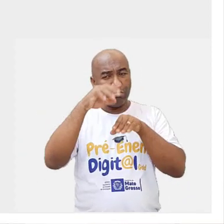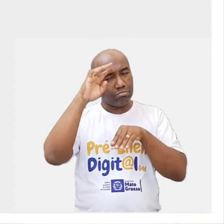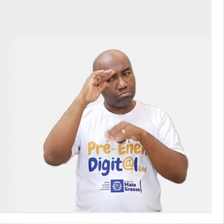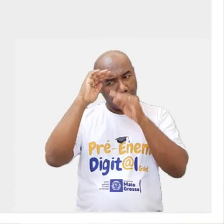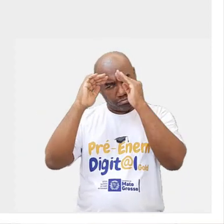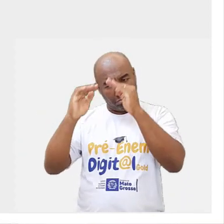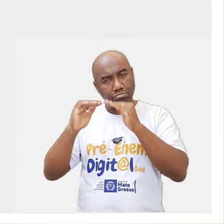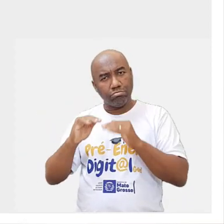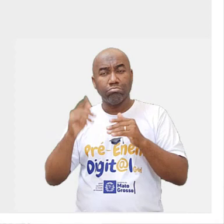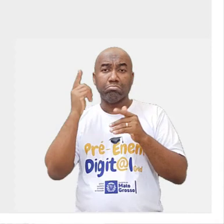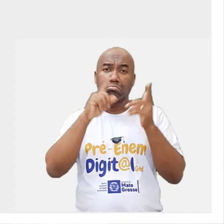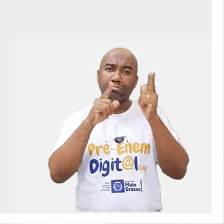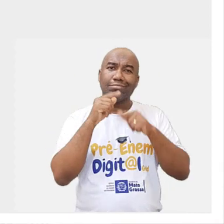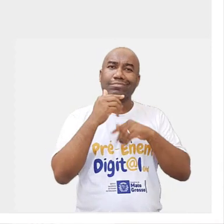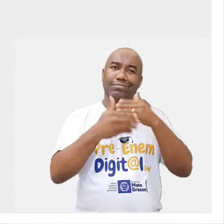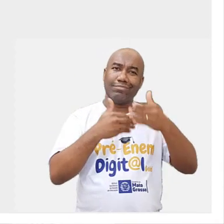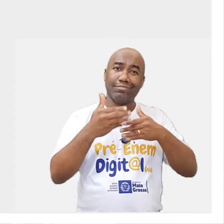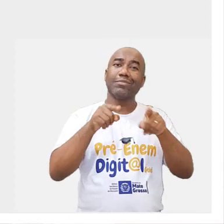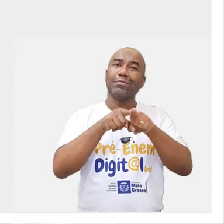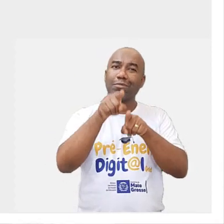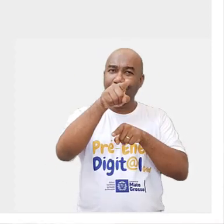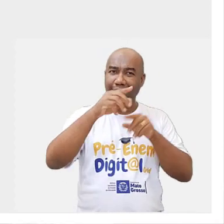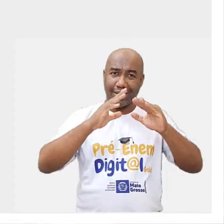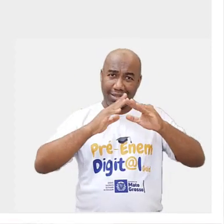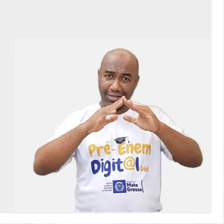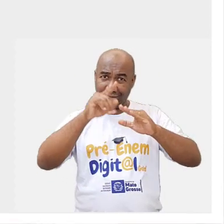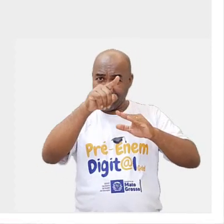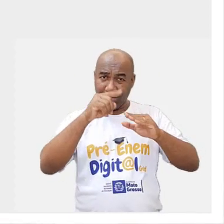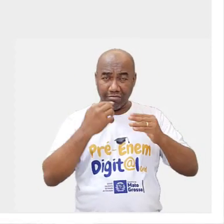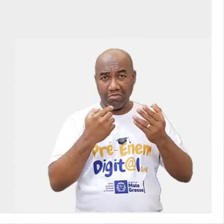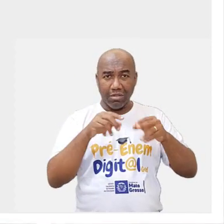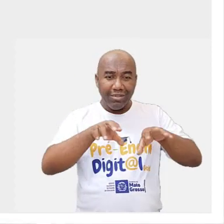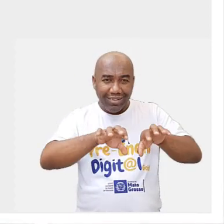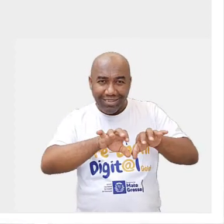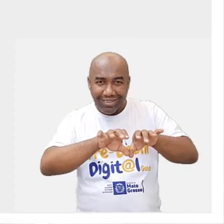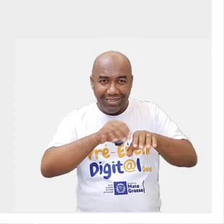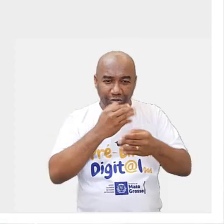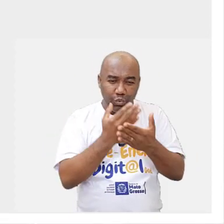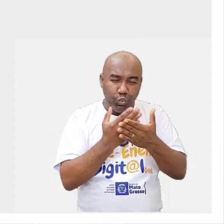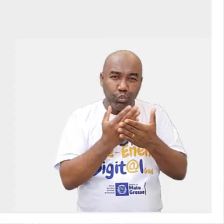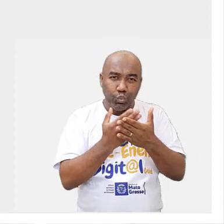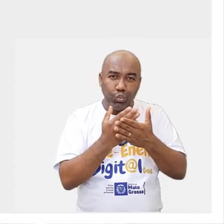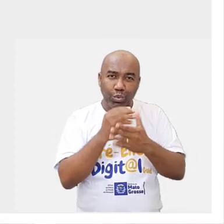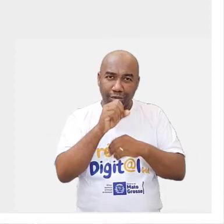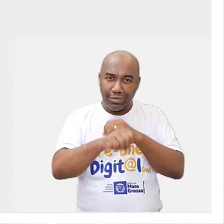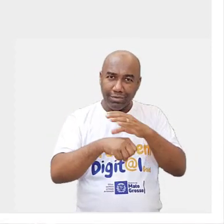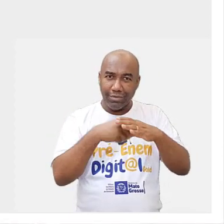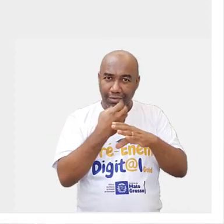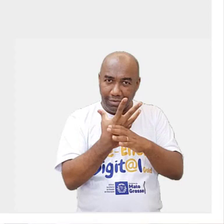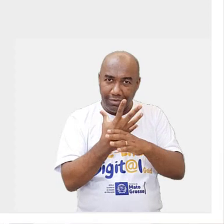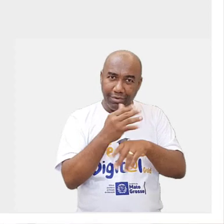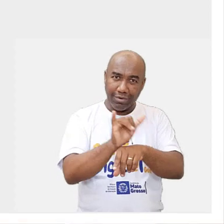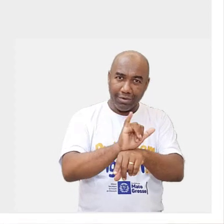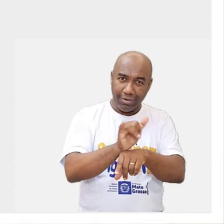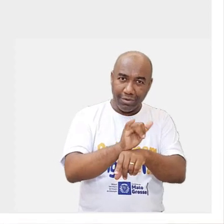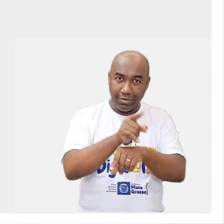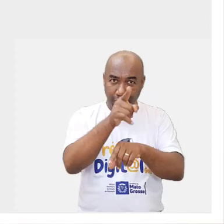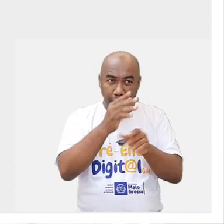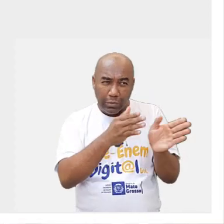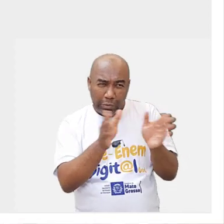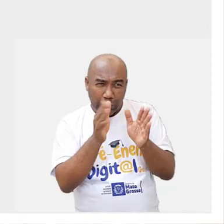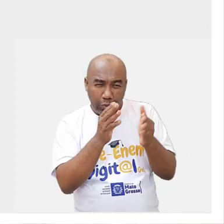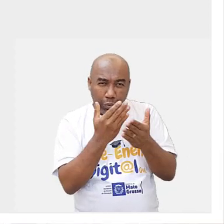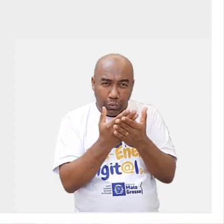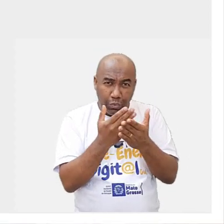casa, a educação está se tornando um pouquinho mais democrática nesse exato momento. Estamos cumprindo com o nosso querido Acordo dos